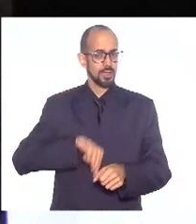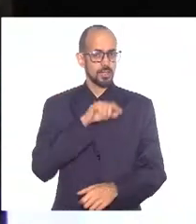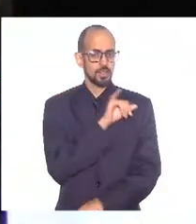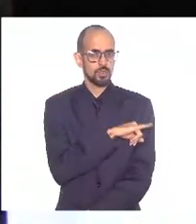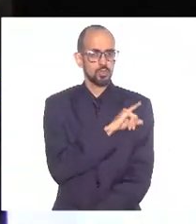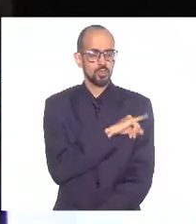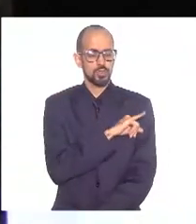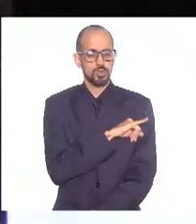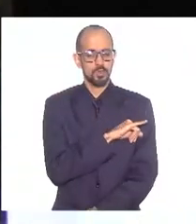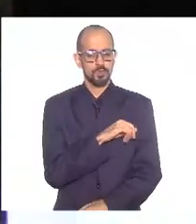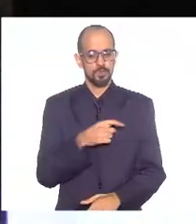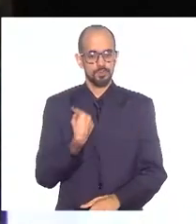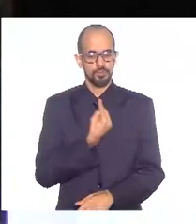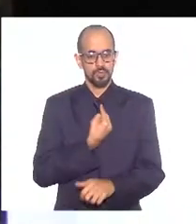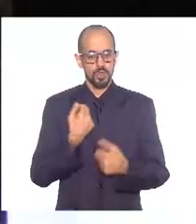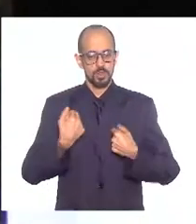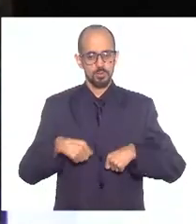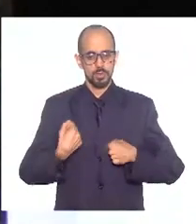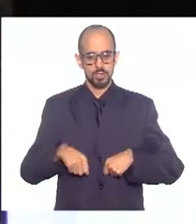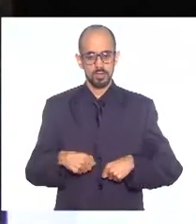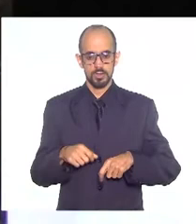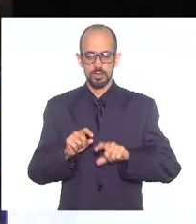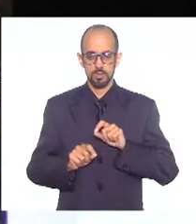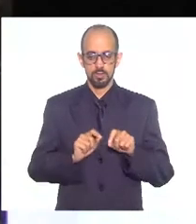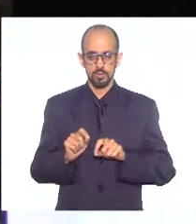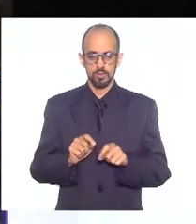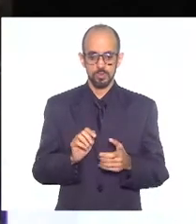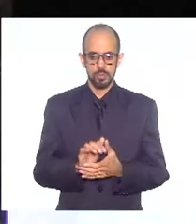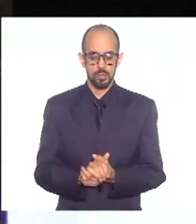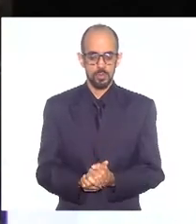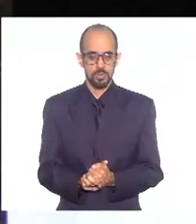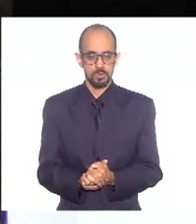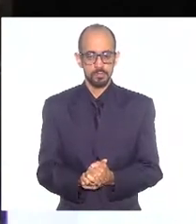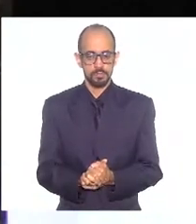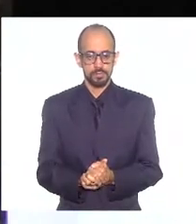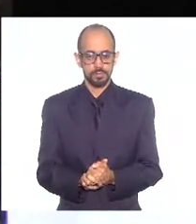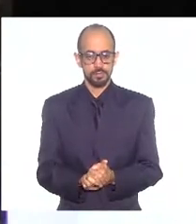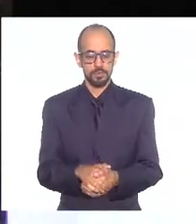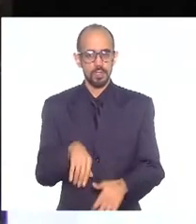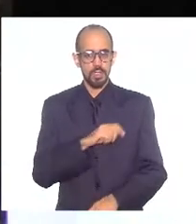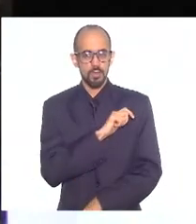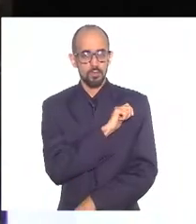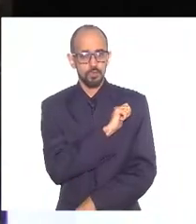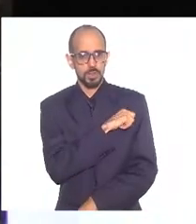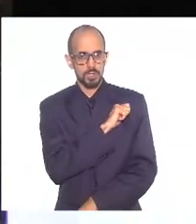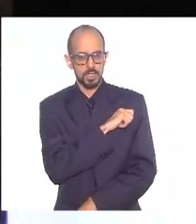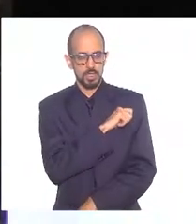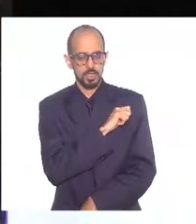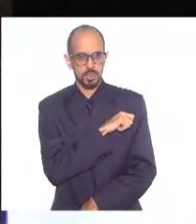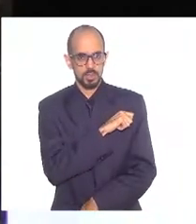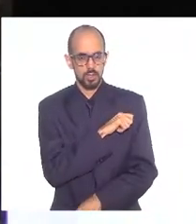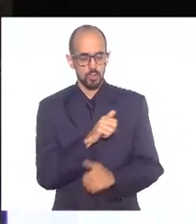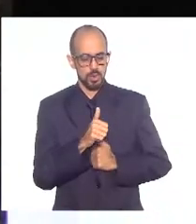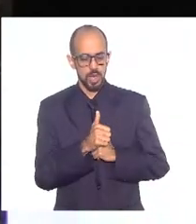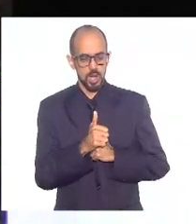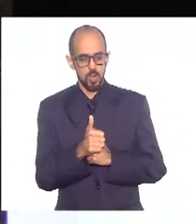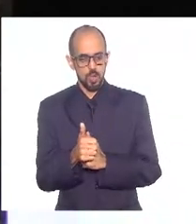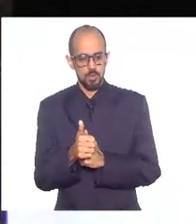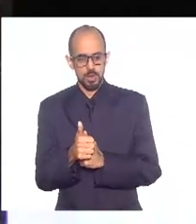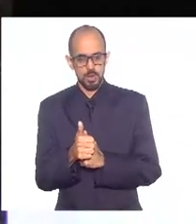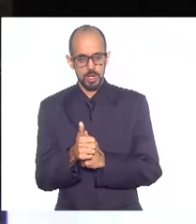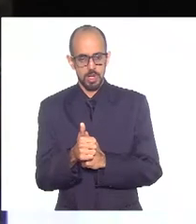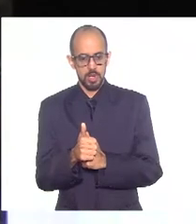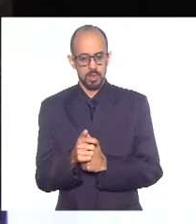gente precisa ter a fiscalização, precisamos acompanhar